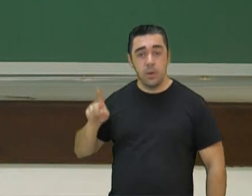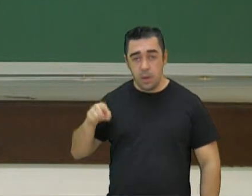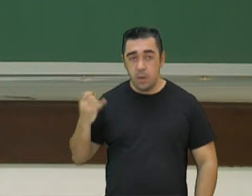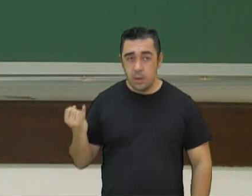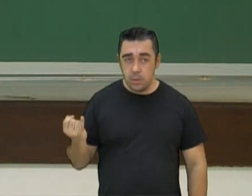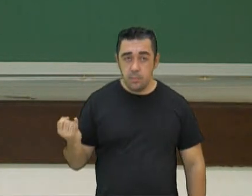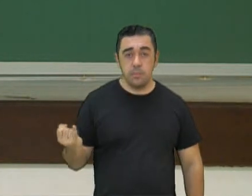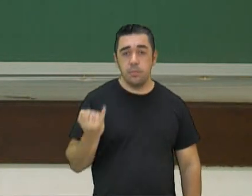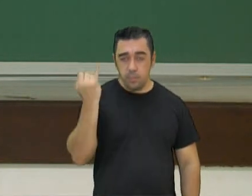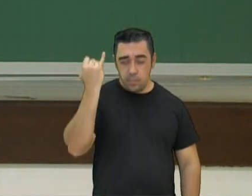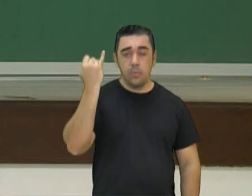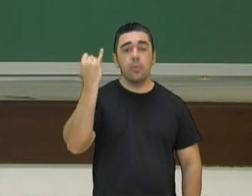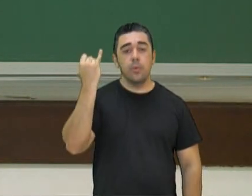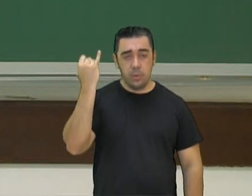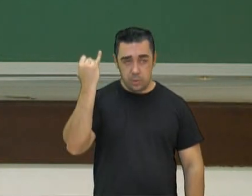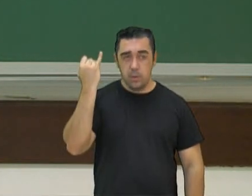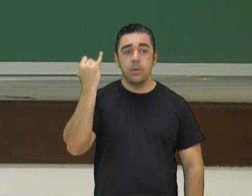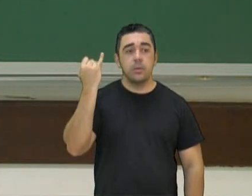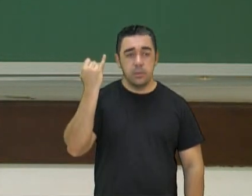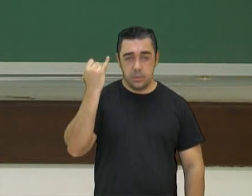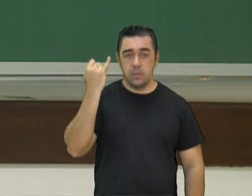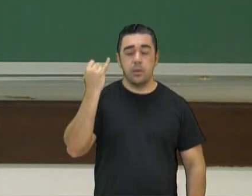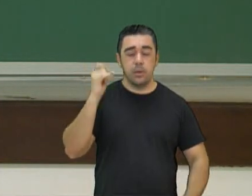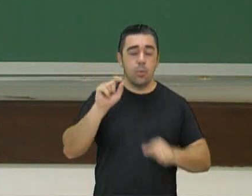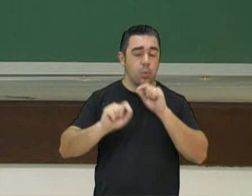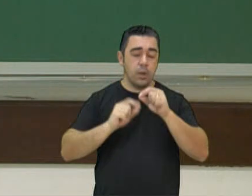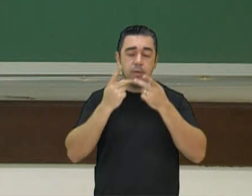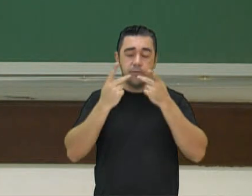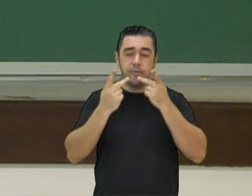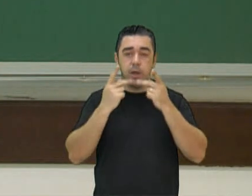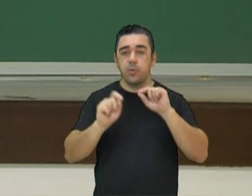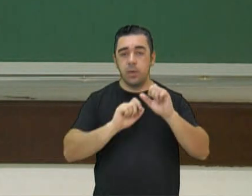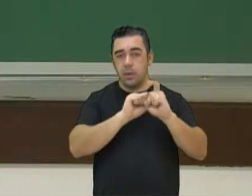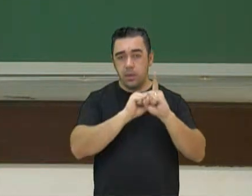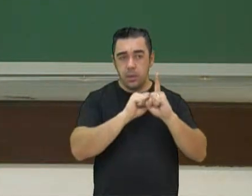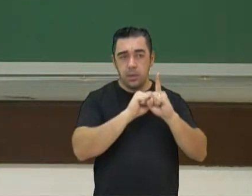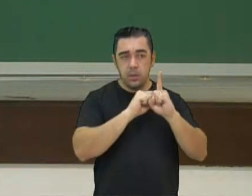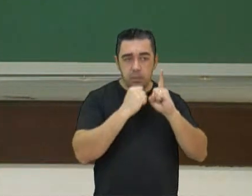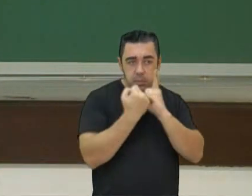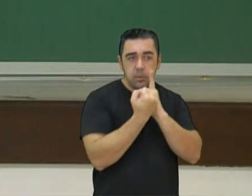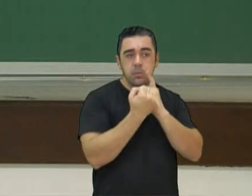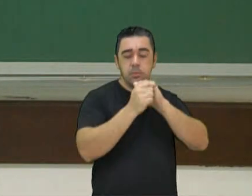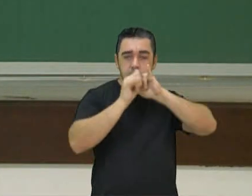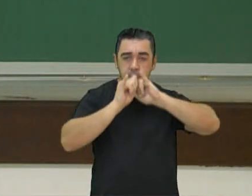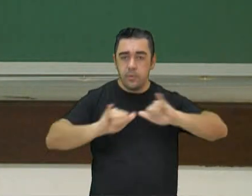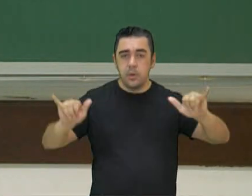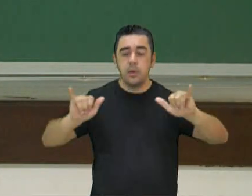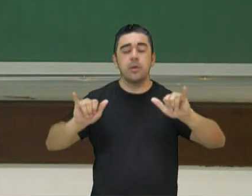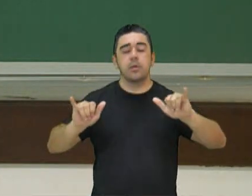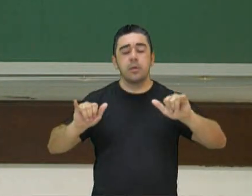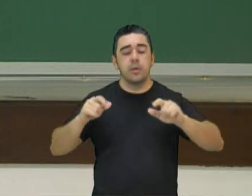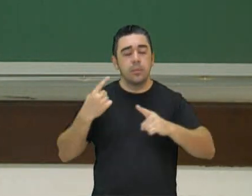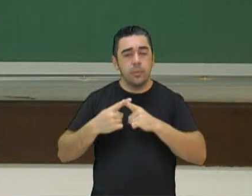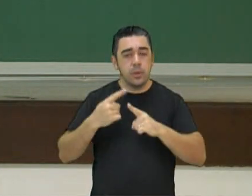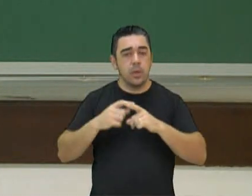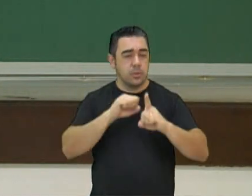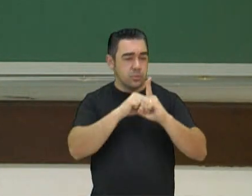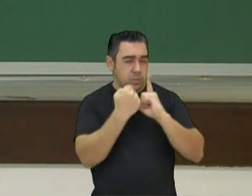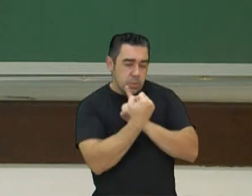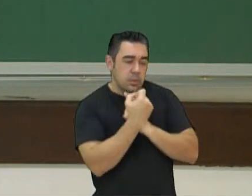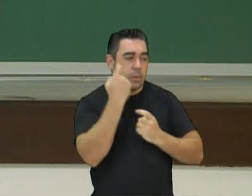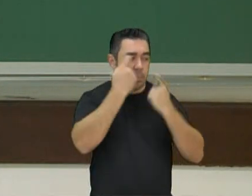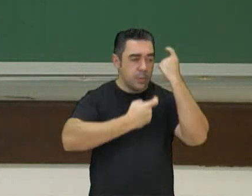e ele vai desenvolver esse termo de sociedade da informação, porque, novamente, a sociologia está